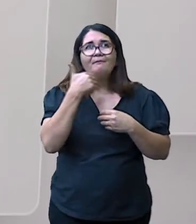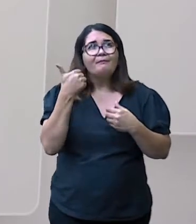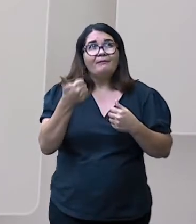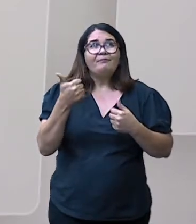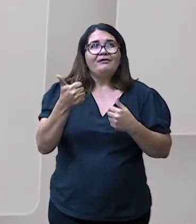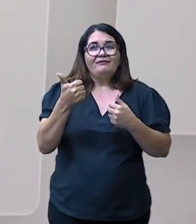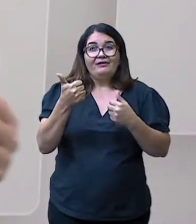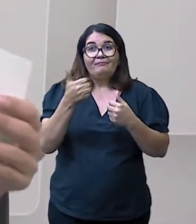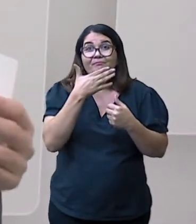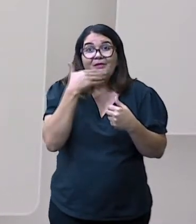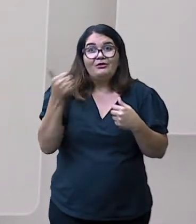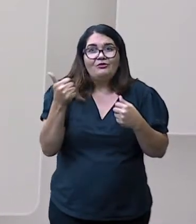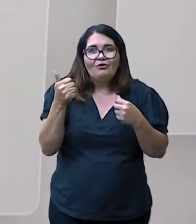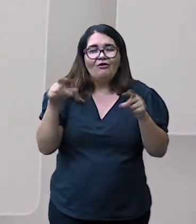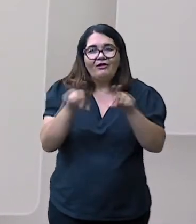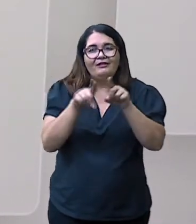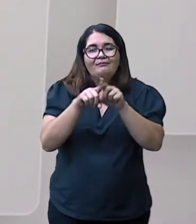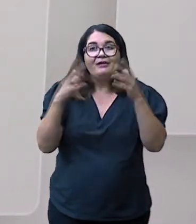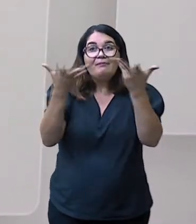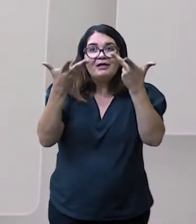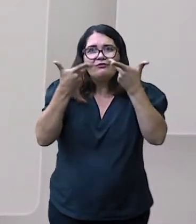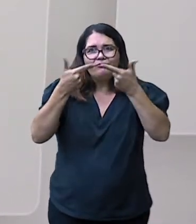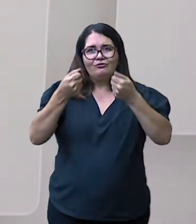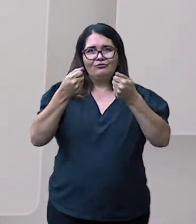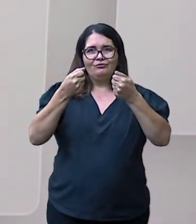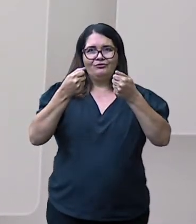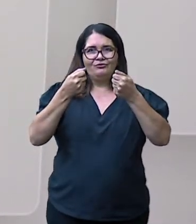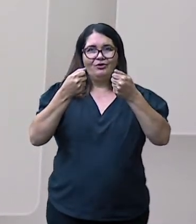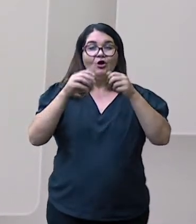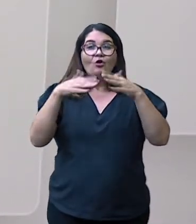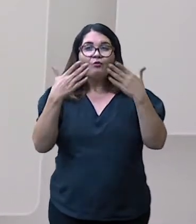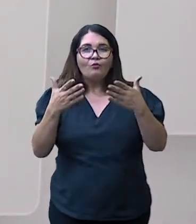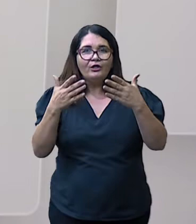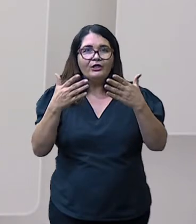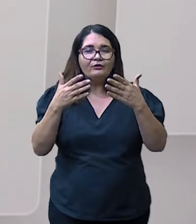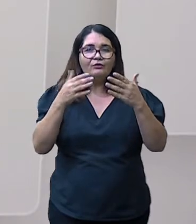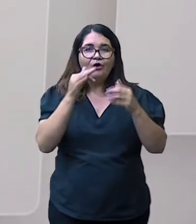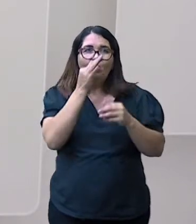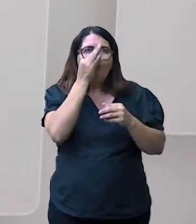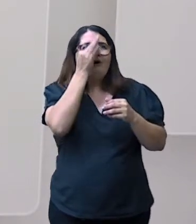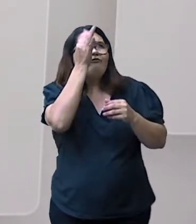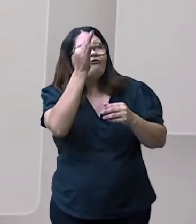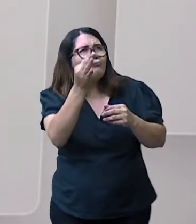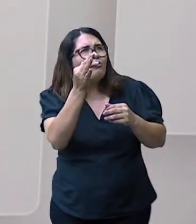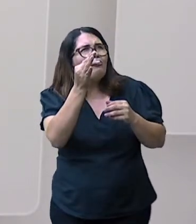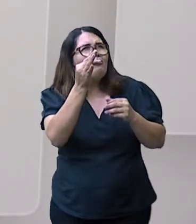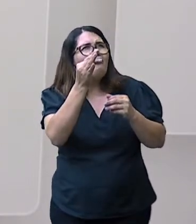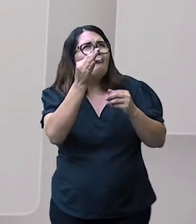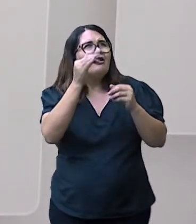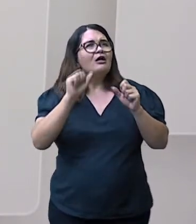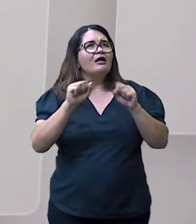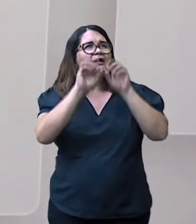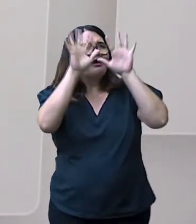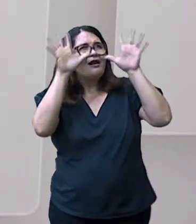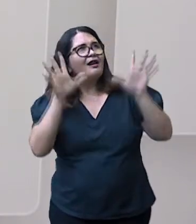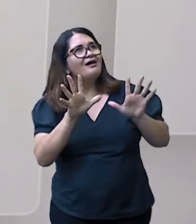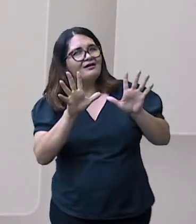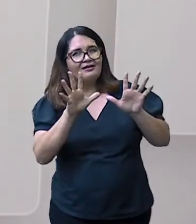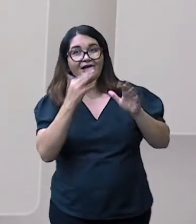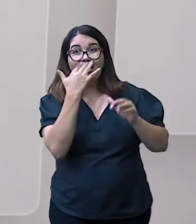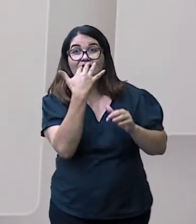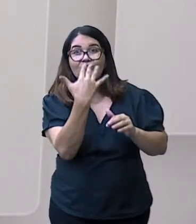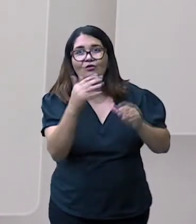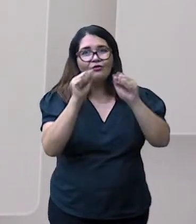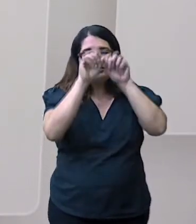né? Você se maravilhar com essas obras. Mas só voltando aqui no livro Ecos de Outras Eras, que depois eu quero saber